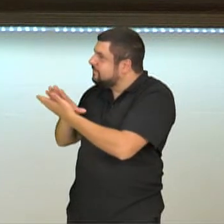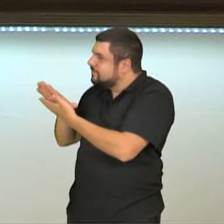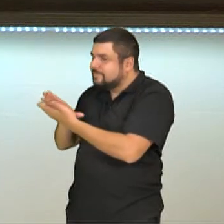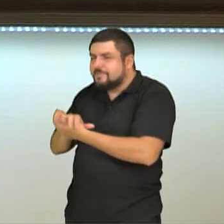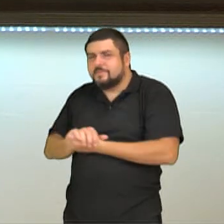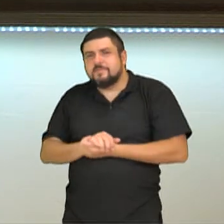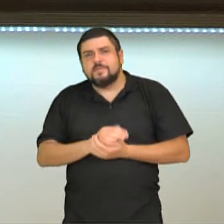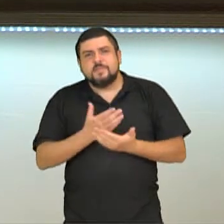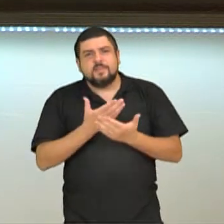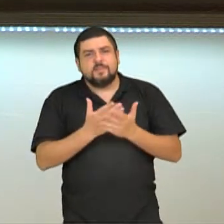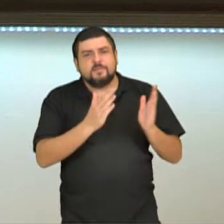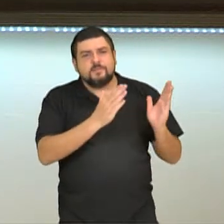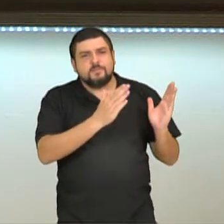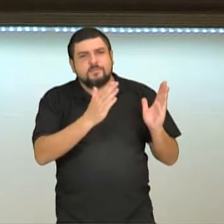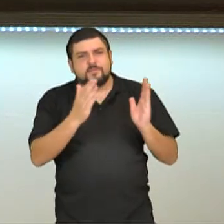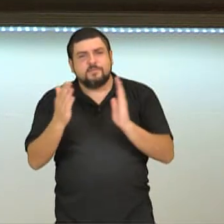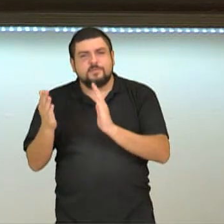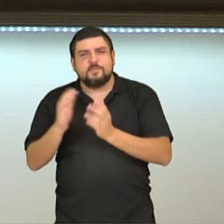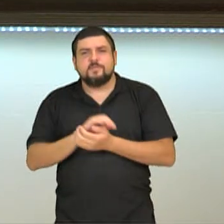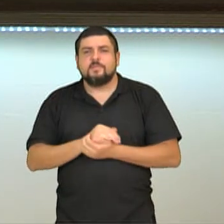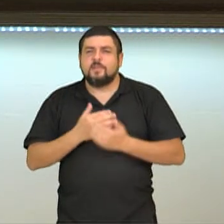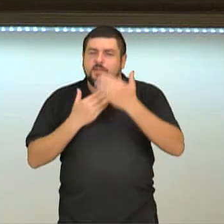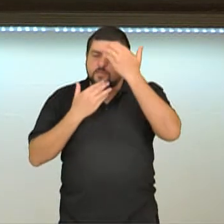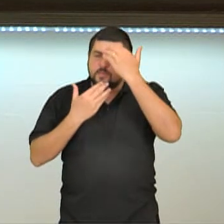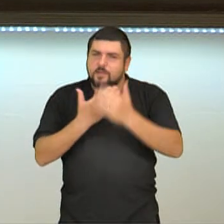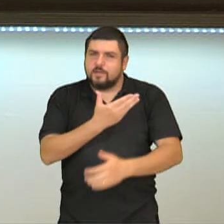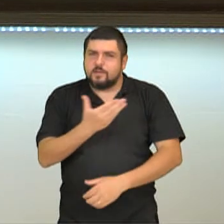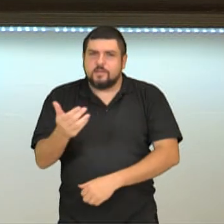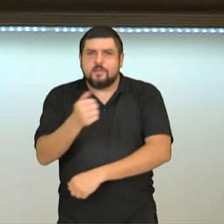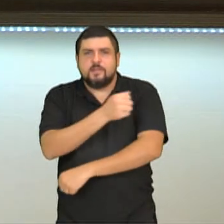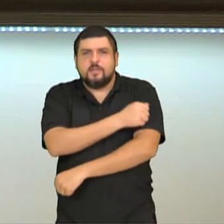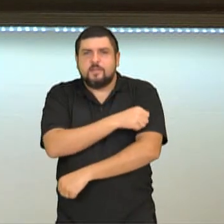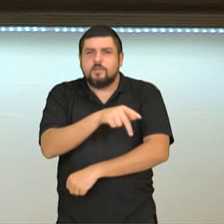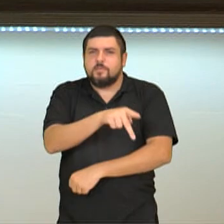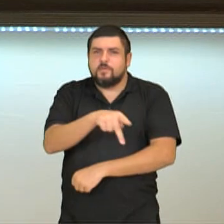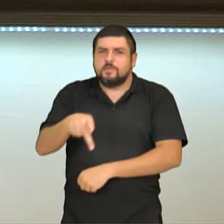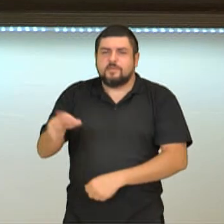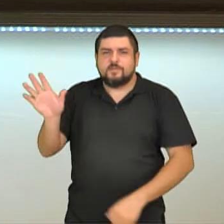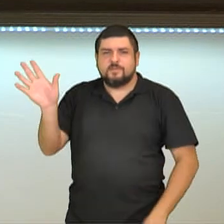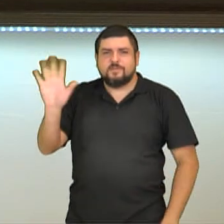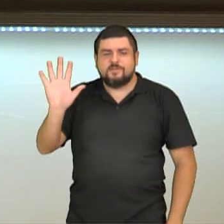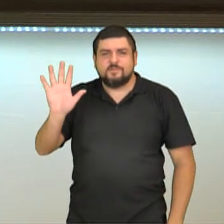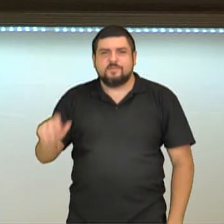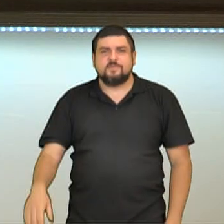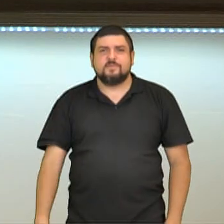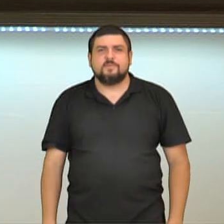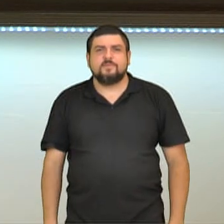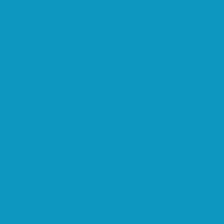Obrigada, estudantes. Obrigada, professores. E até a próxima.